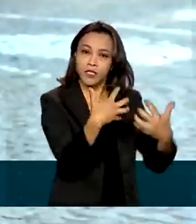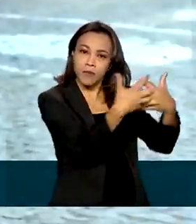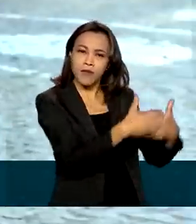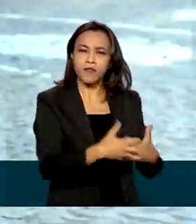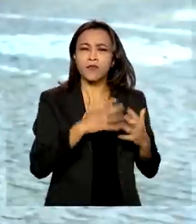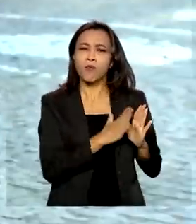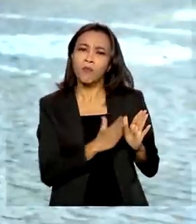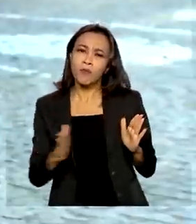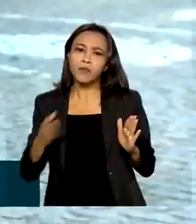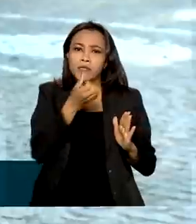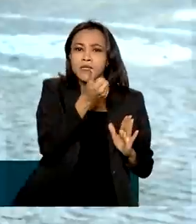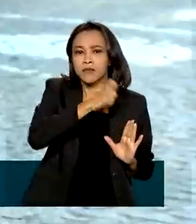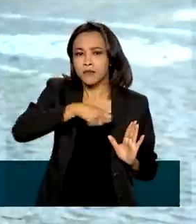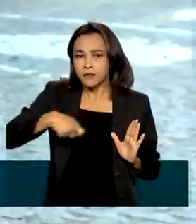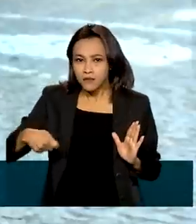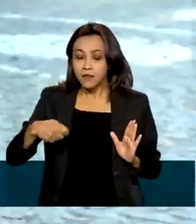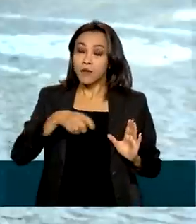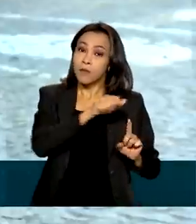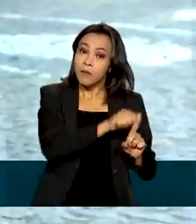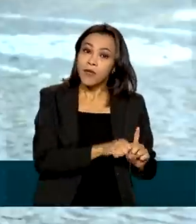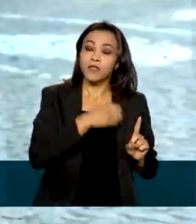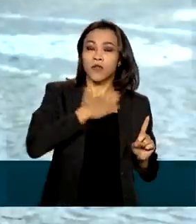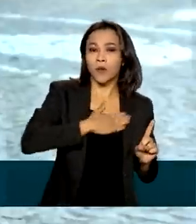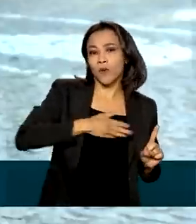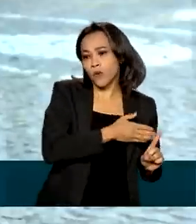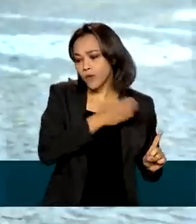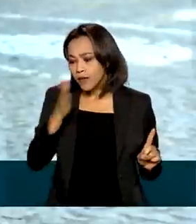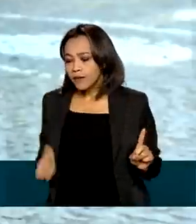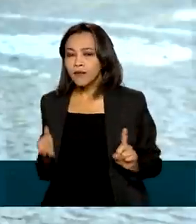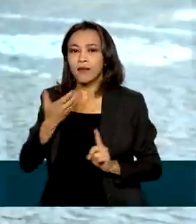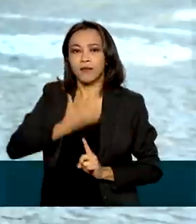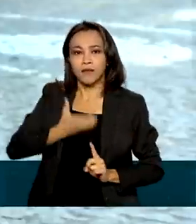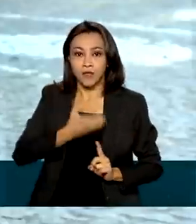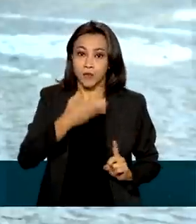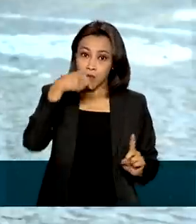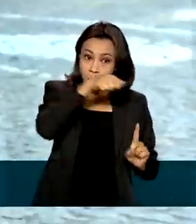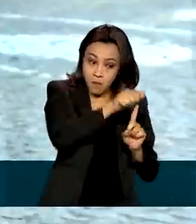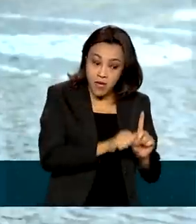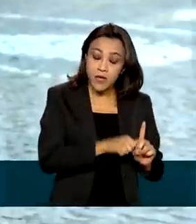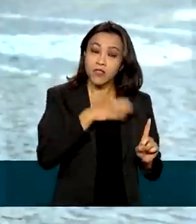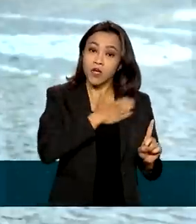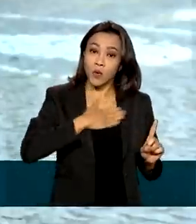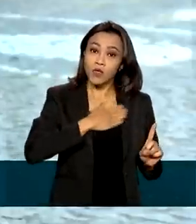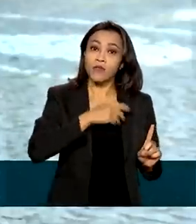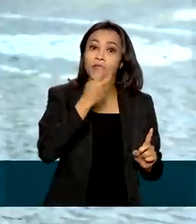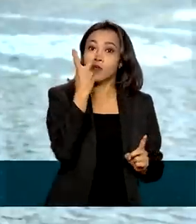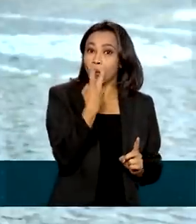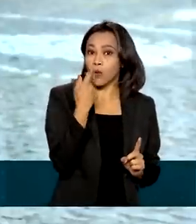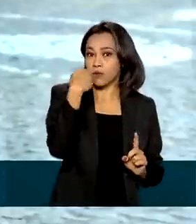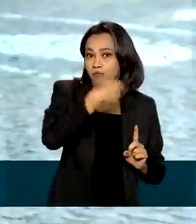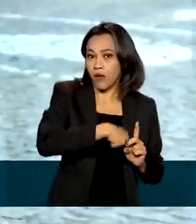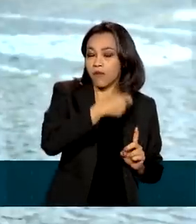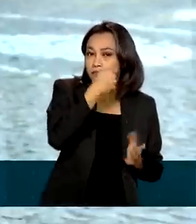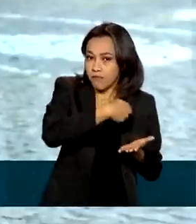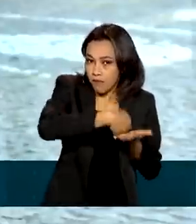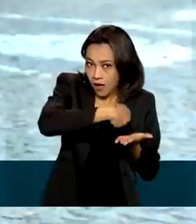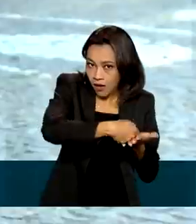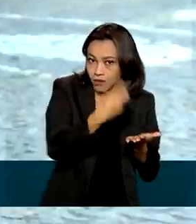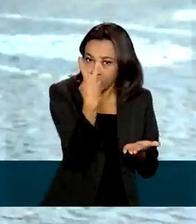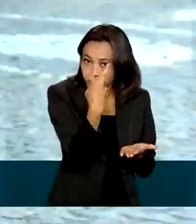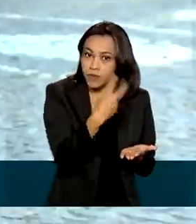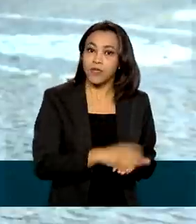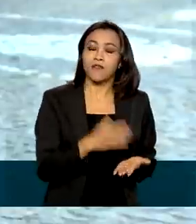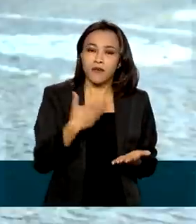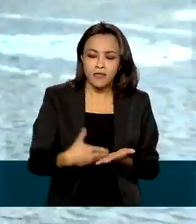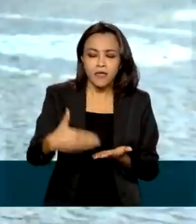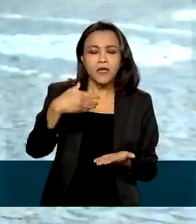e dezembro. Sendo que em agosto serão pagas 2 parcelas para compensar o mês de julho. Os caminhoneiros vão receber no dia 9